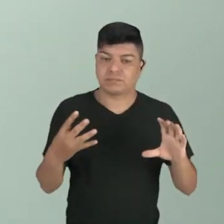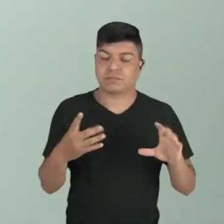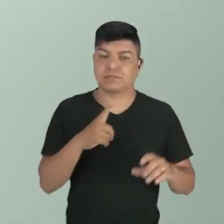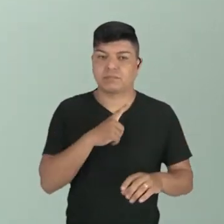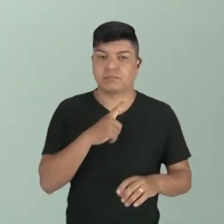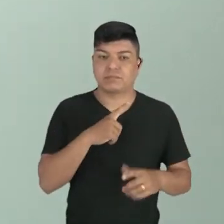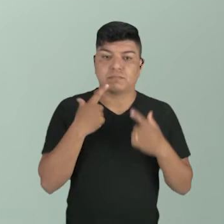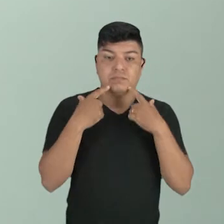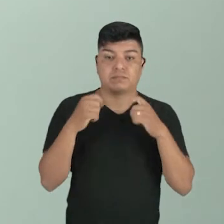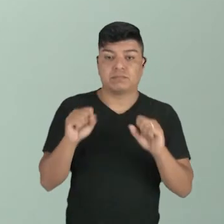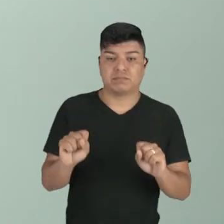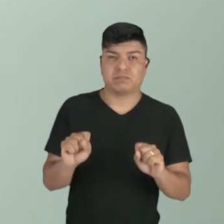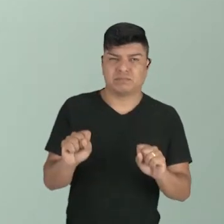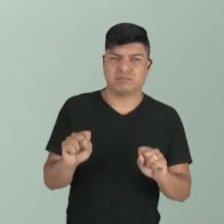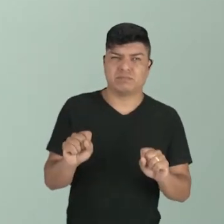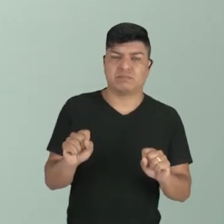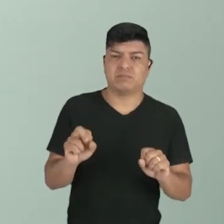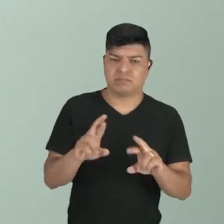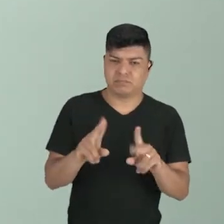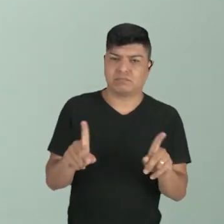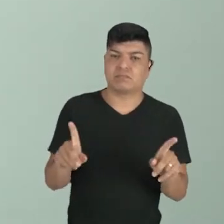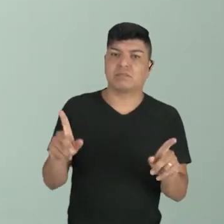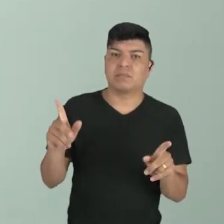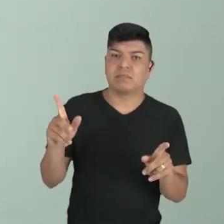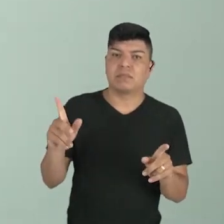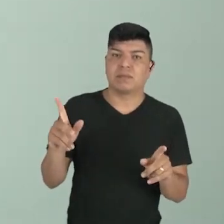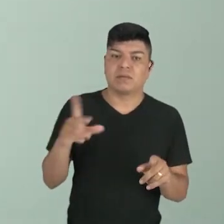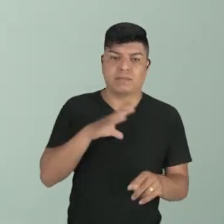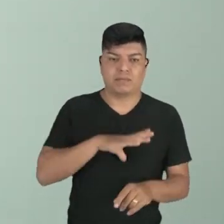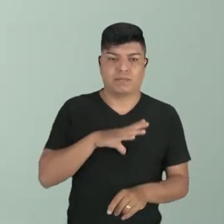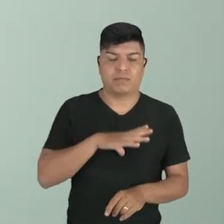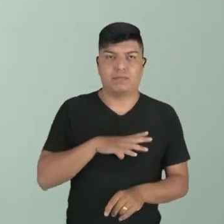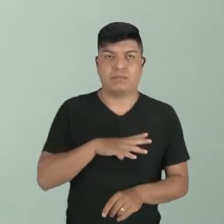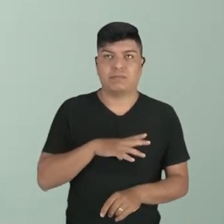E a linguagem aí, na época, a língua portuguesa não tem